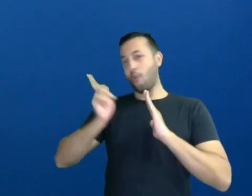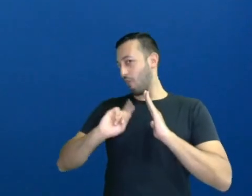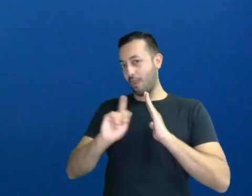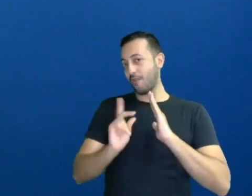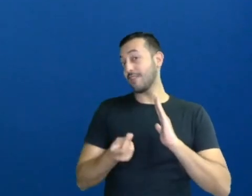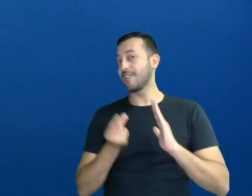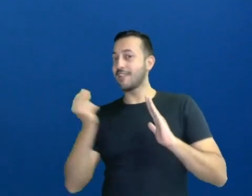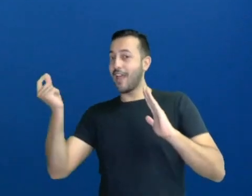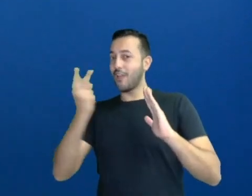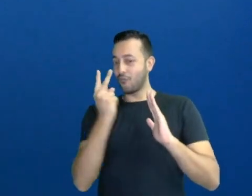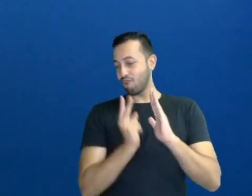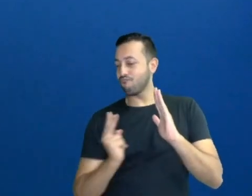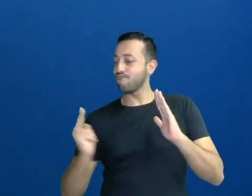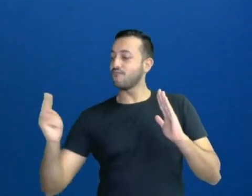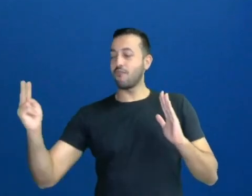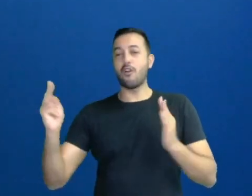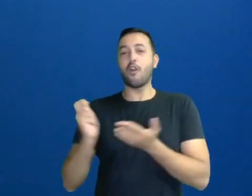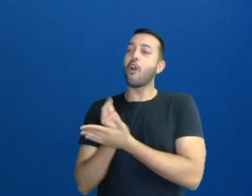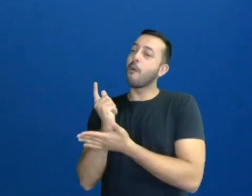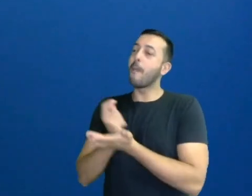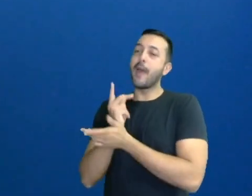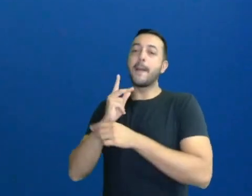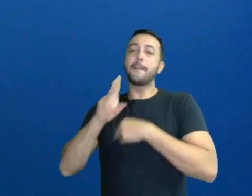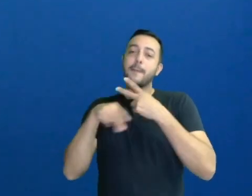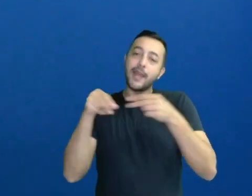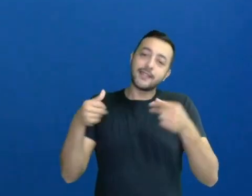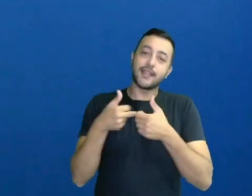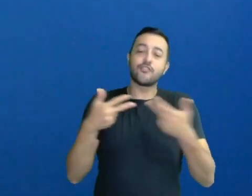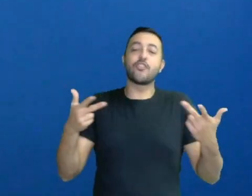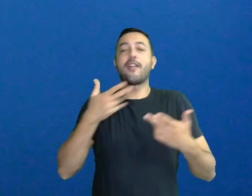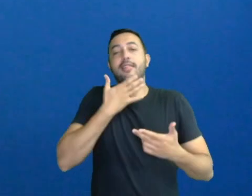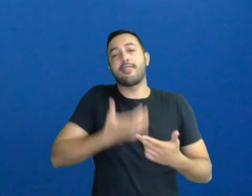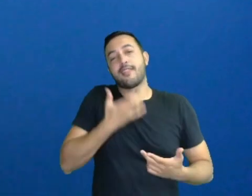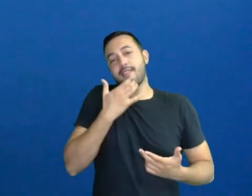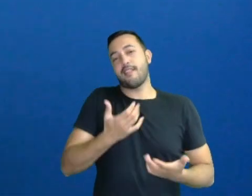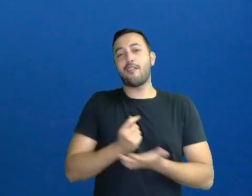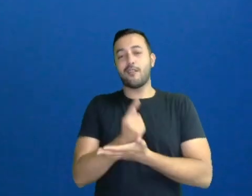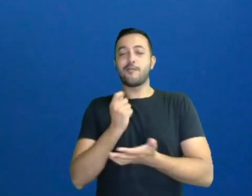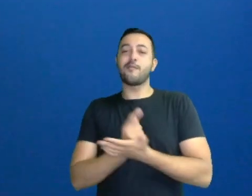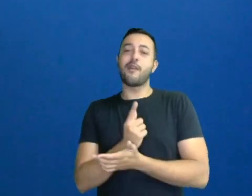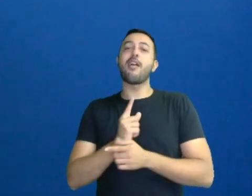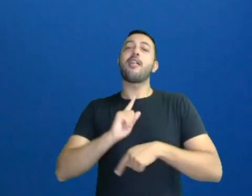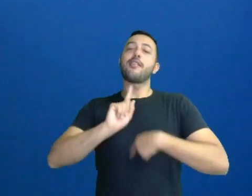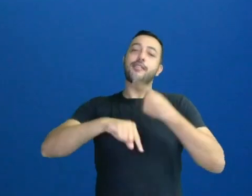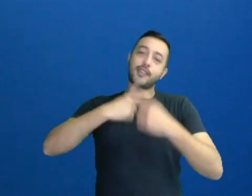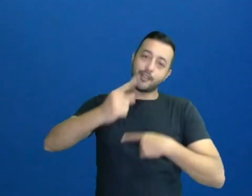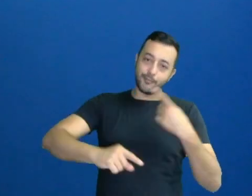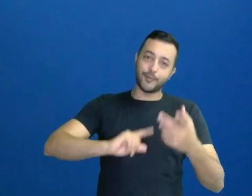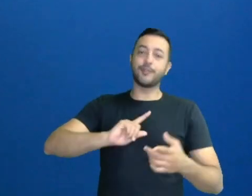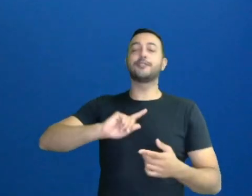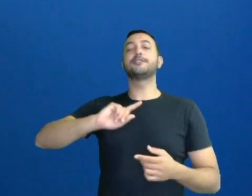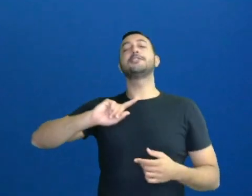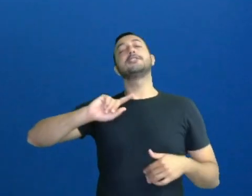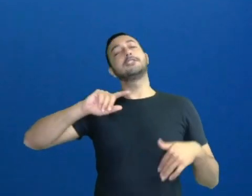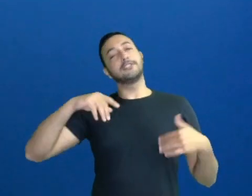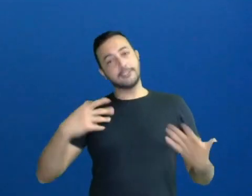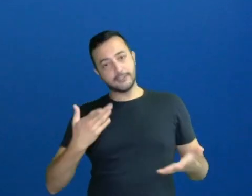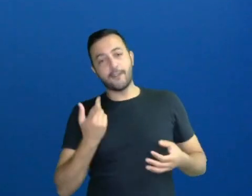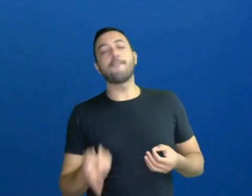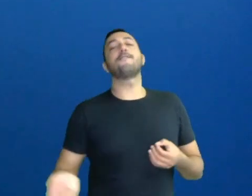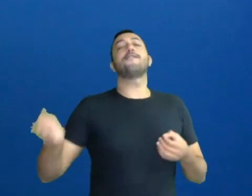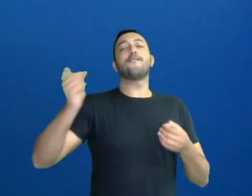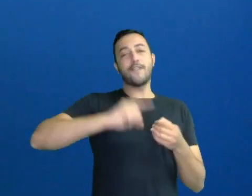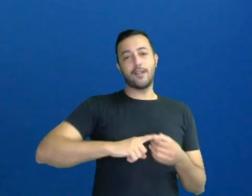e que ela tinha saído ia comprar uns presentes de Natal e que depois né mais tarde ela